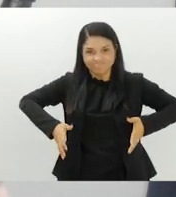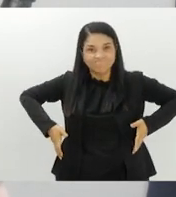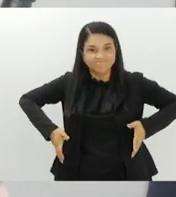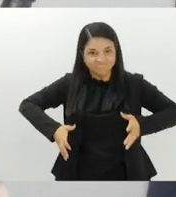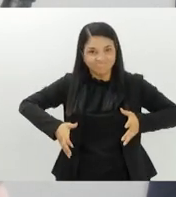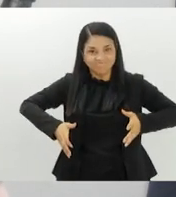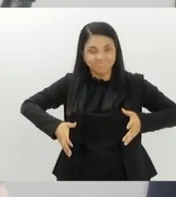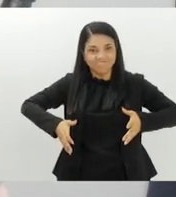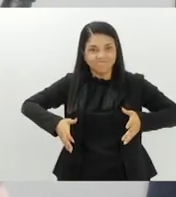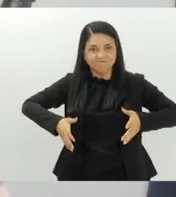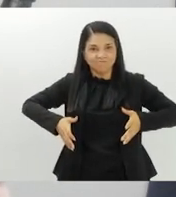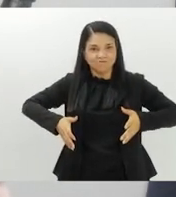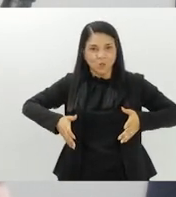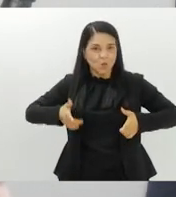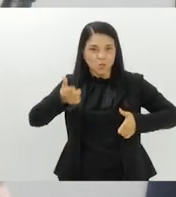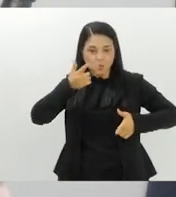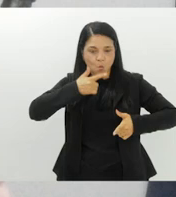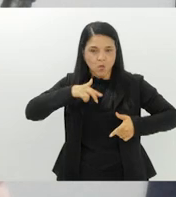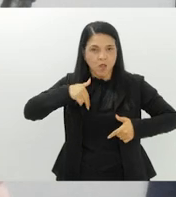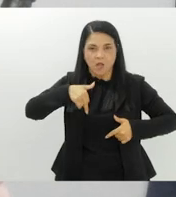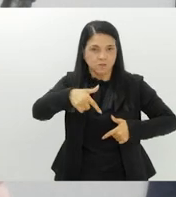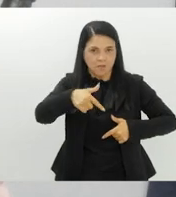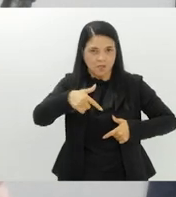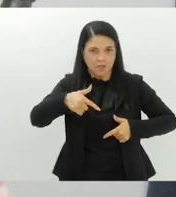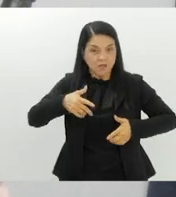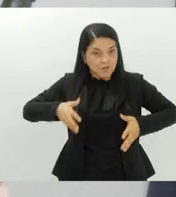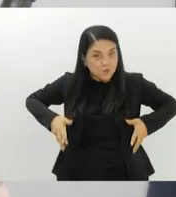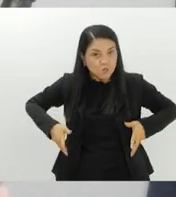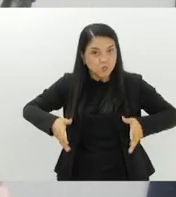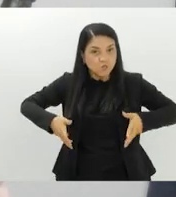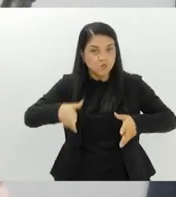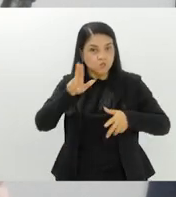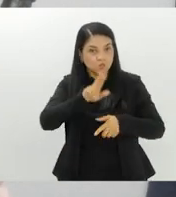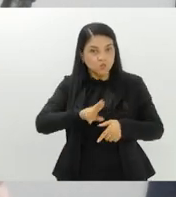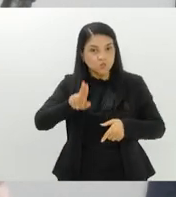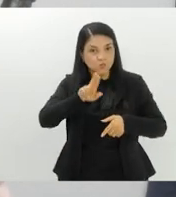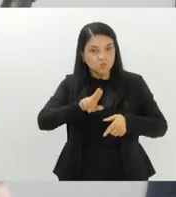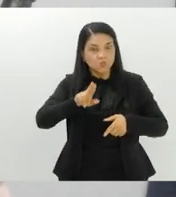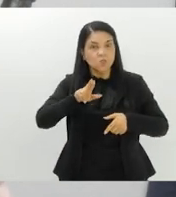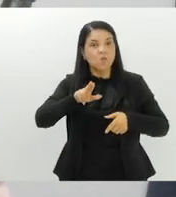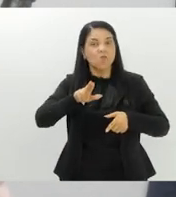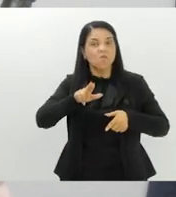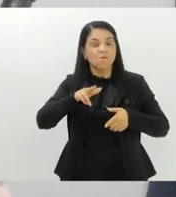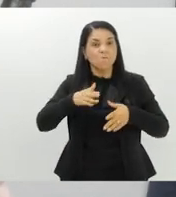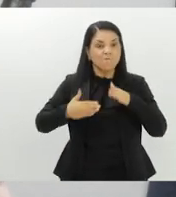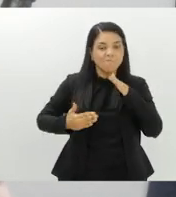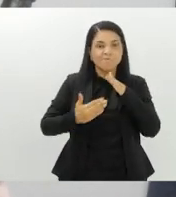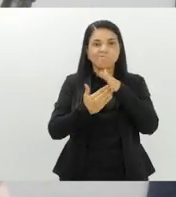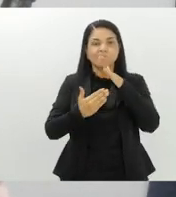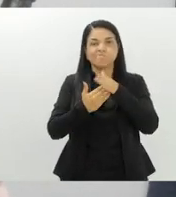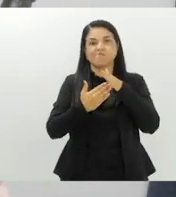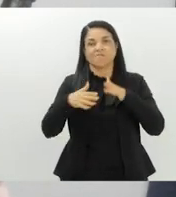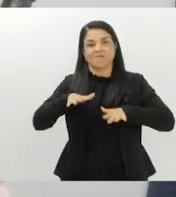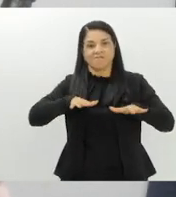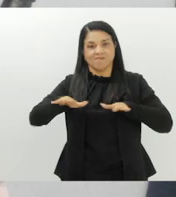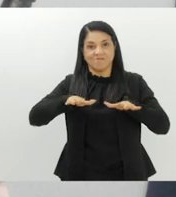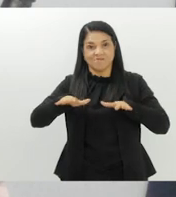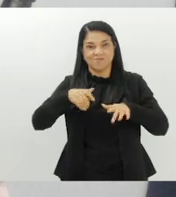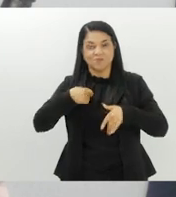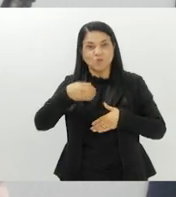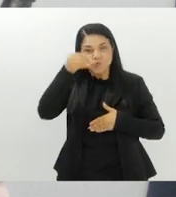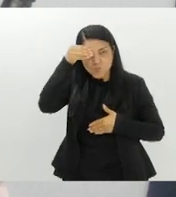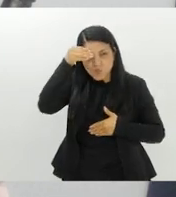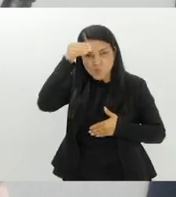Ele não anda com as próprias pernas, ele tem seus movimentos limitados, mas tem um